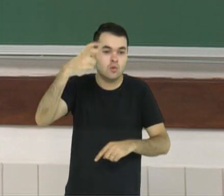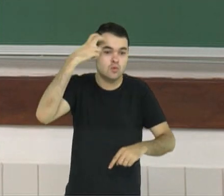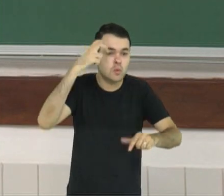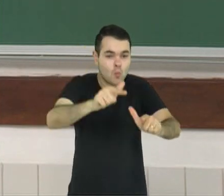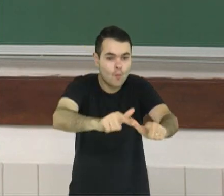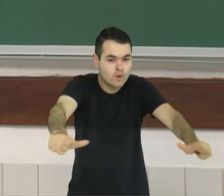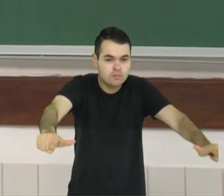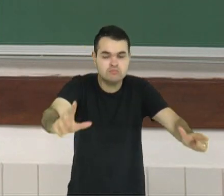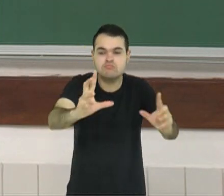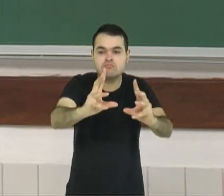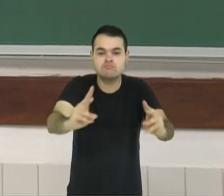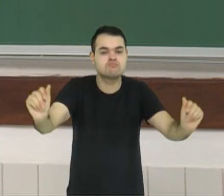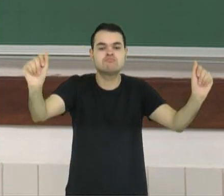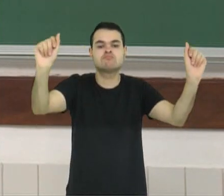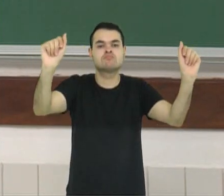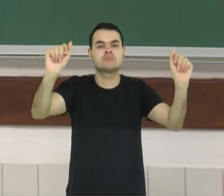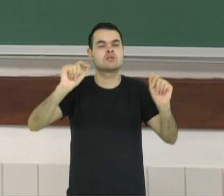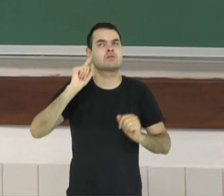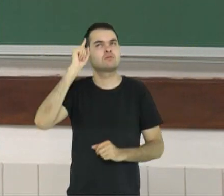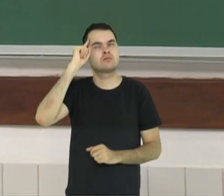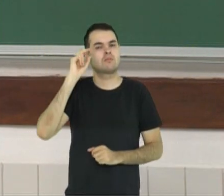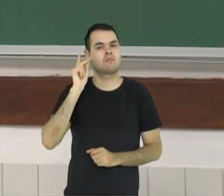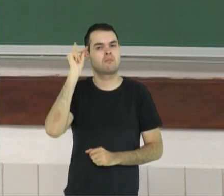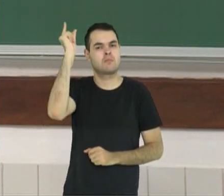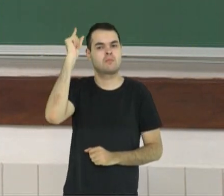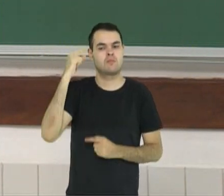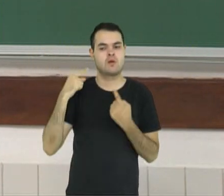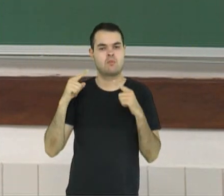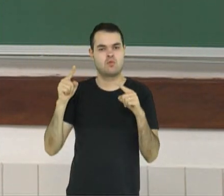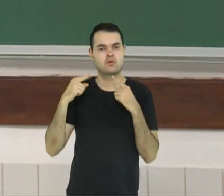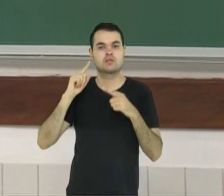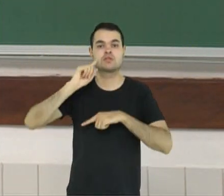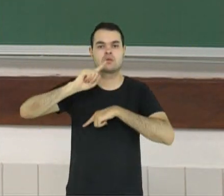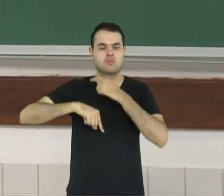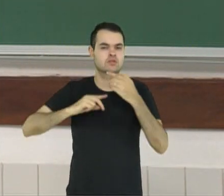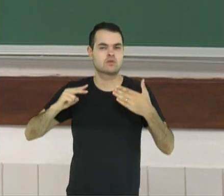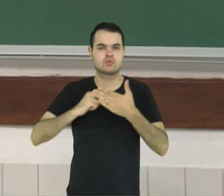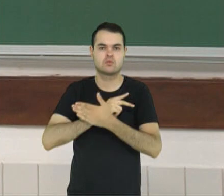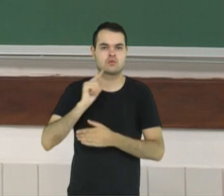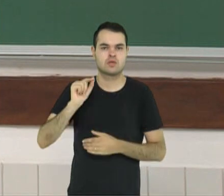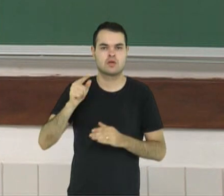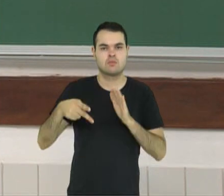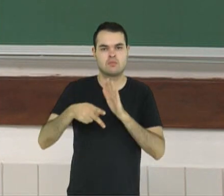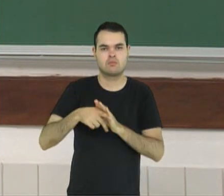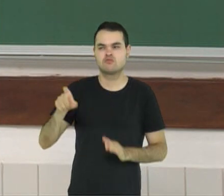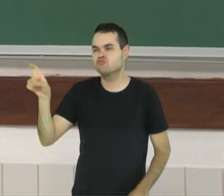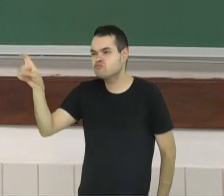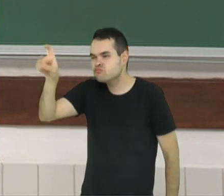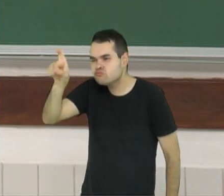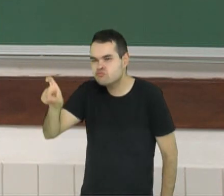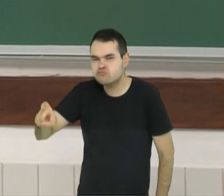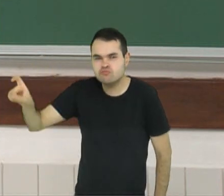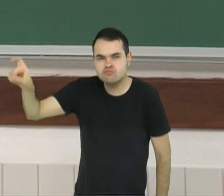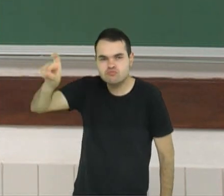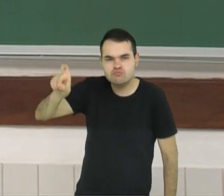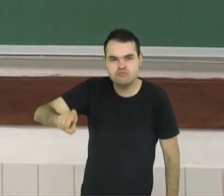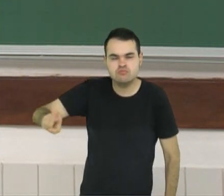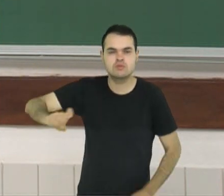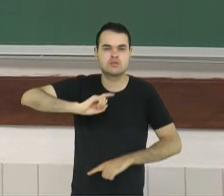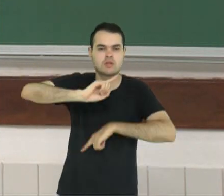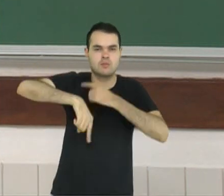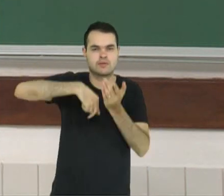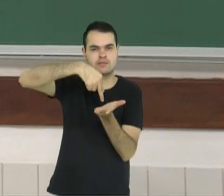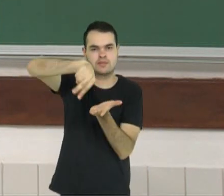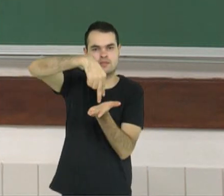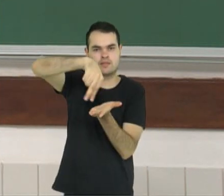unir nesses movimentos. Então veio primeiro pela música, depois aconteceu o quê? O grafite. E depois aconteceu a dança, que uma